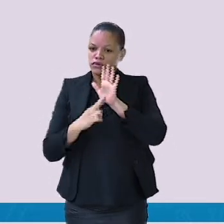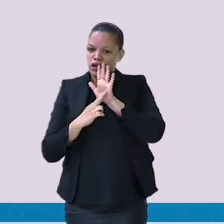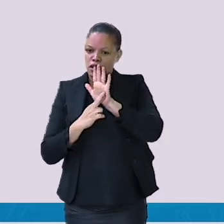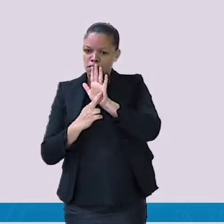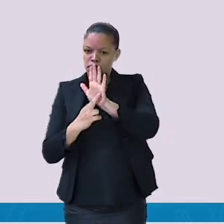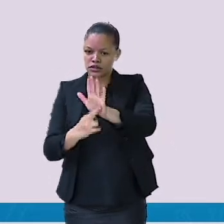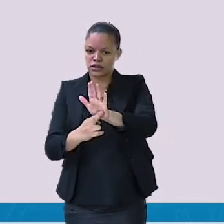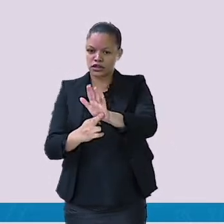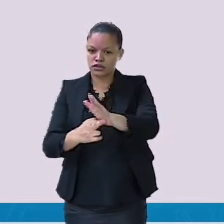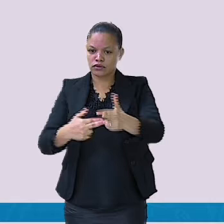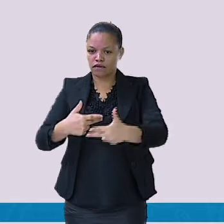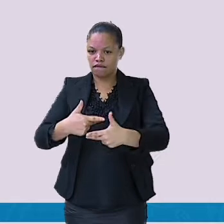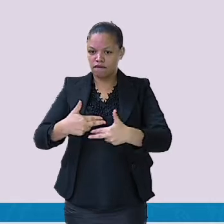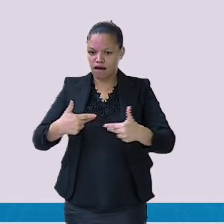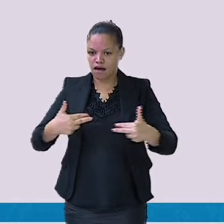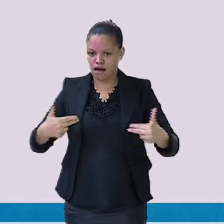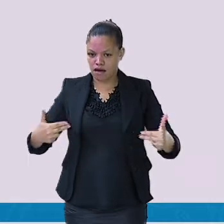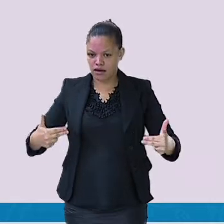ml,